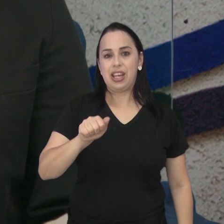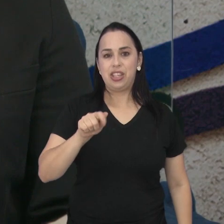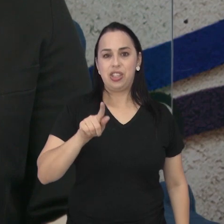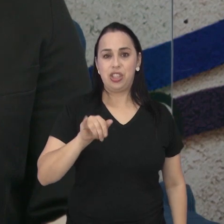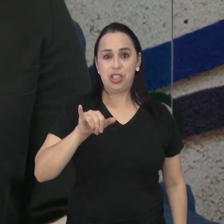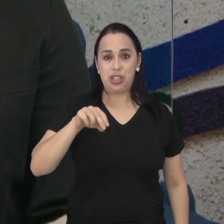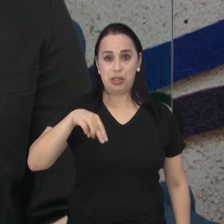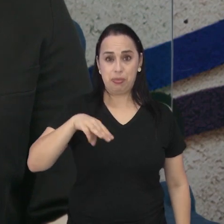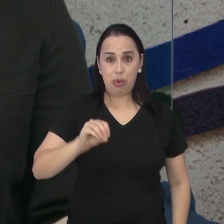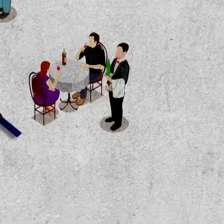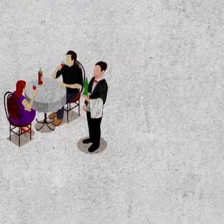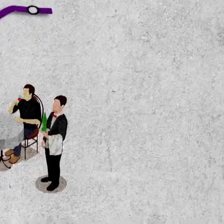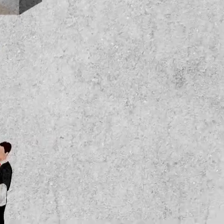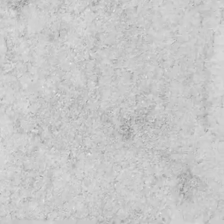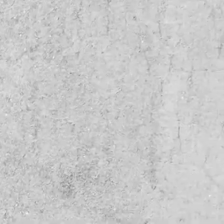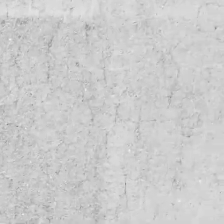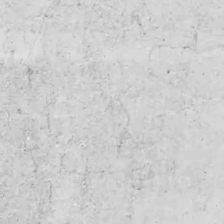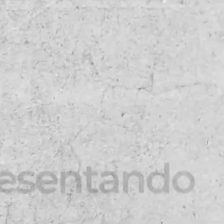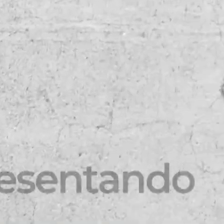bloco. Voltamos já.